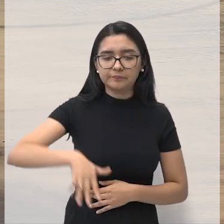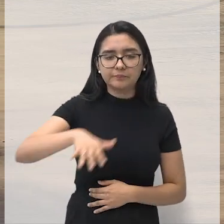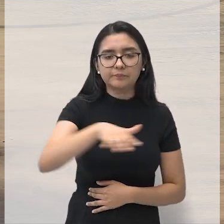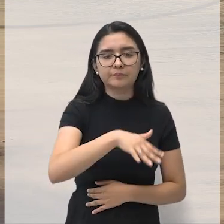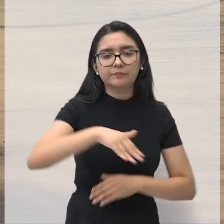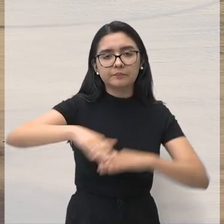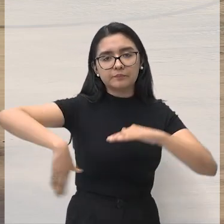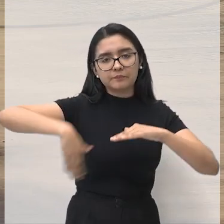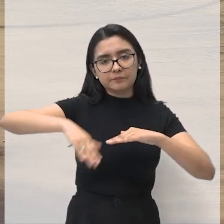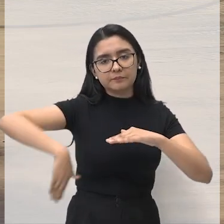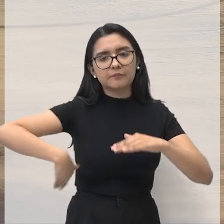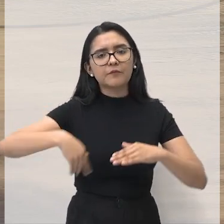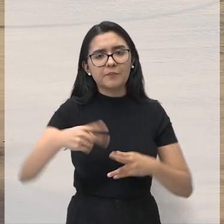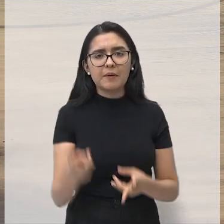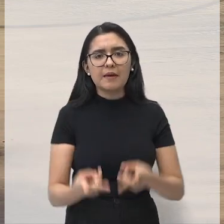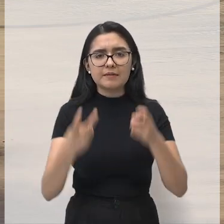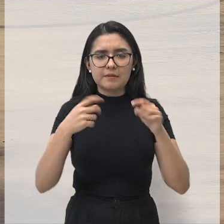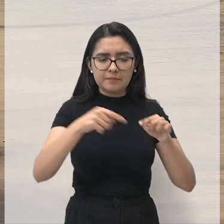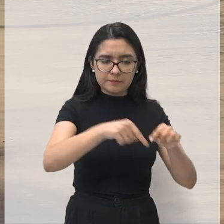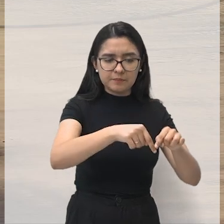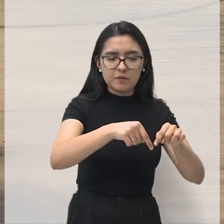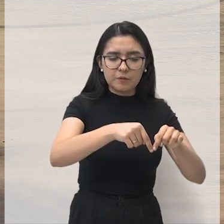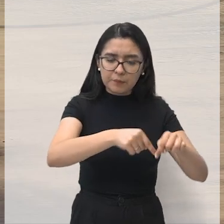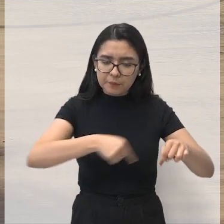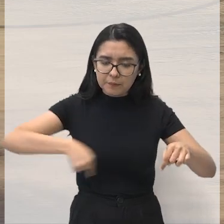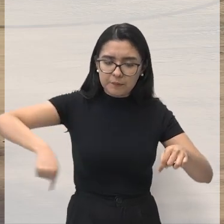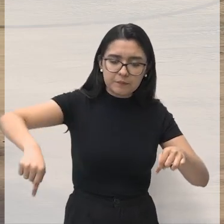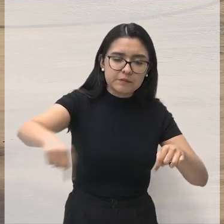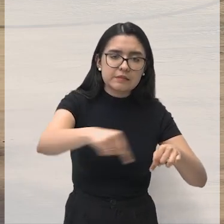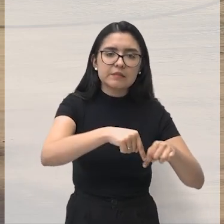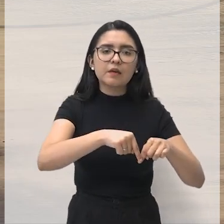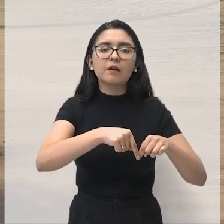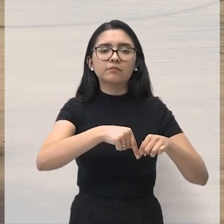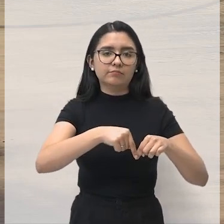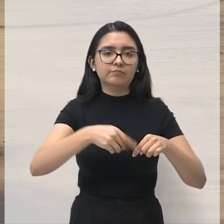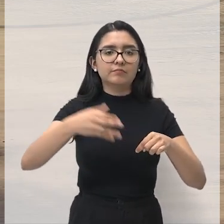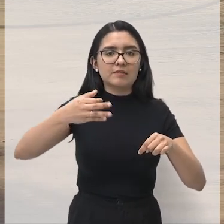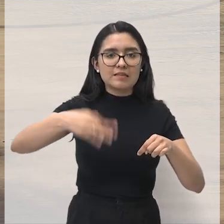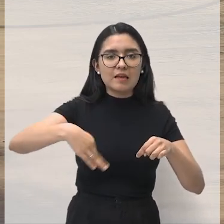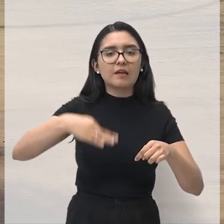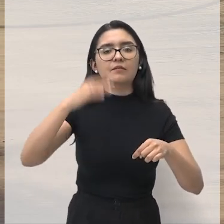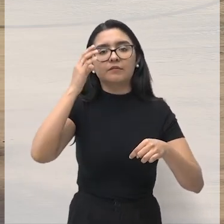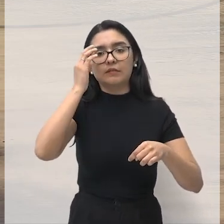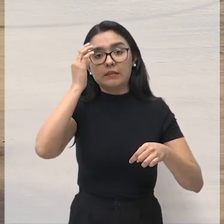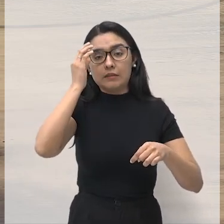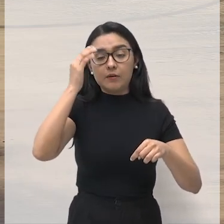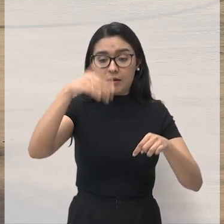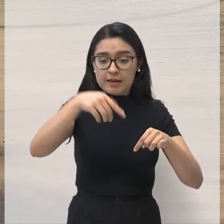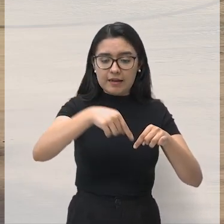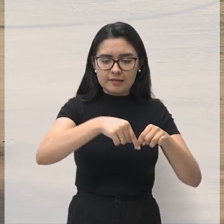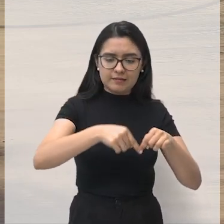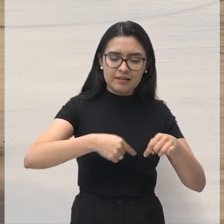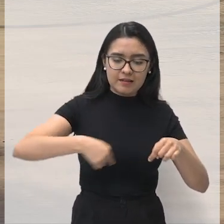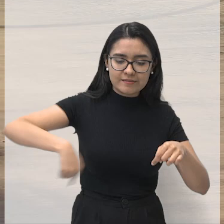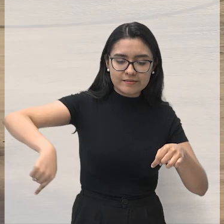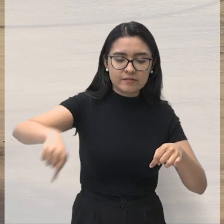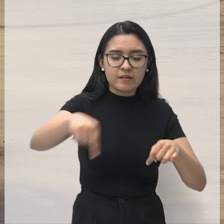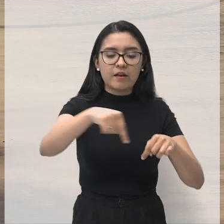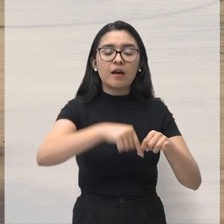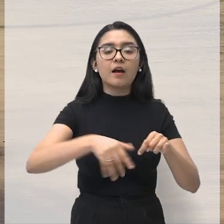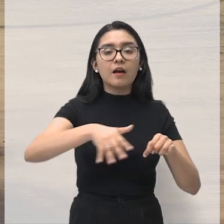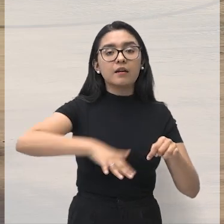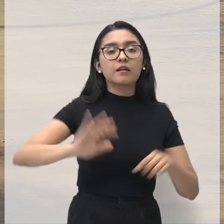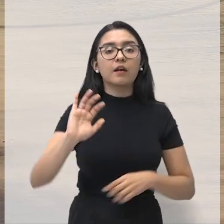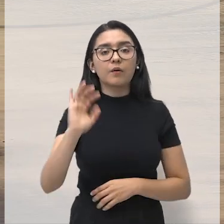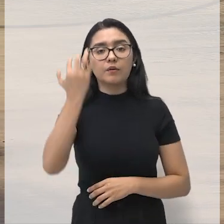estou. Vocês estão vendo um círculo demarcado? Exatamente. É nesse espaço que se